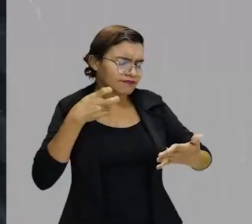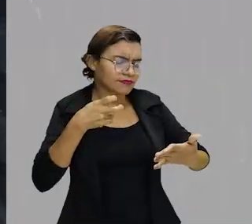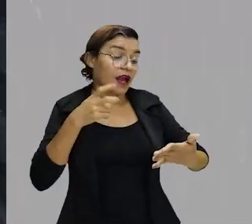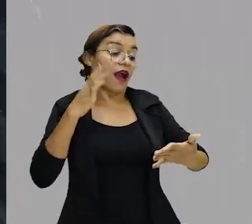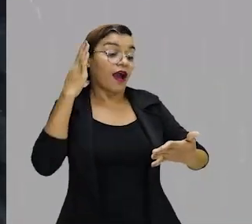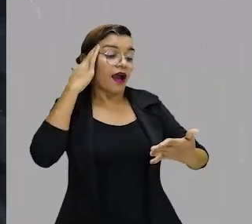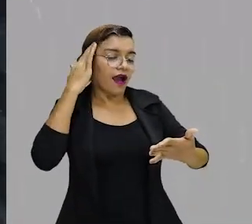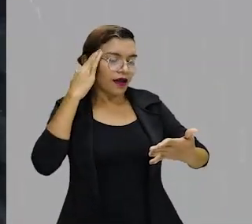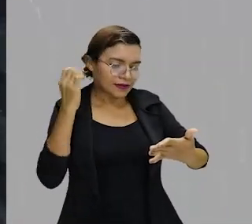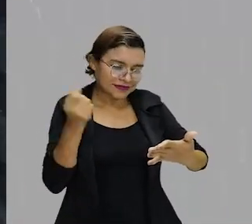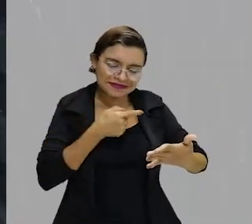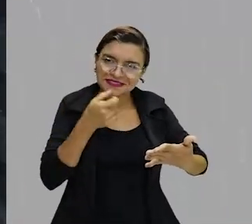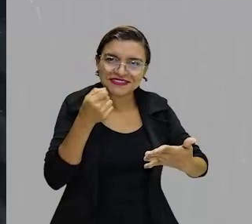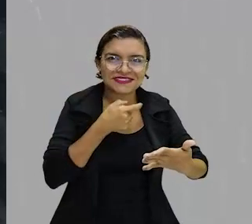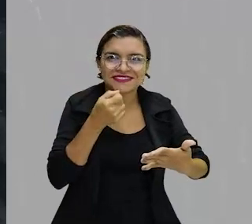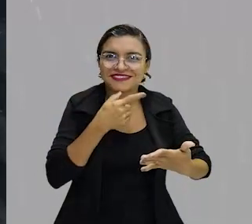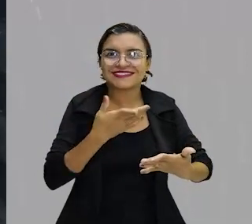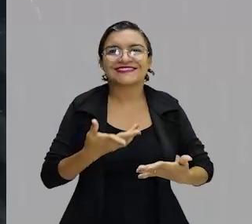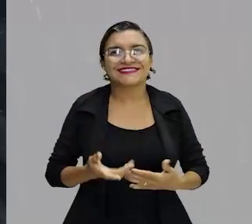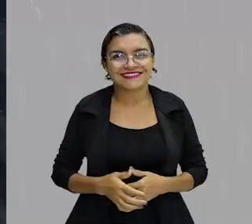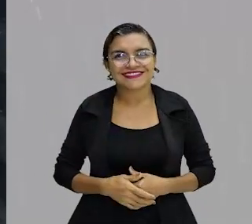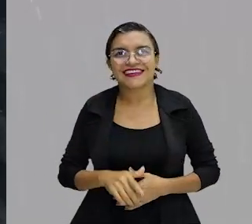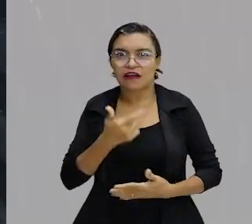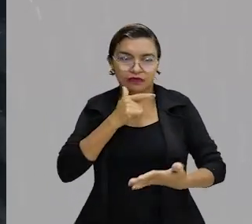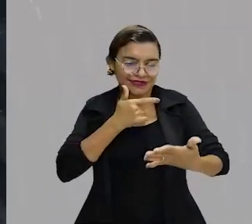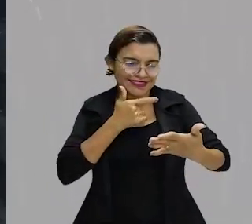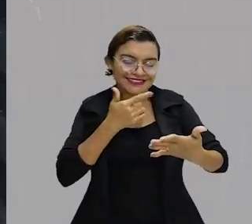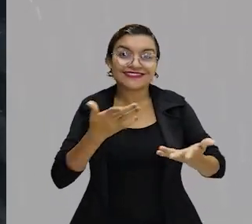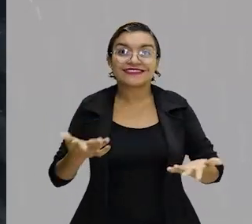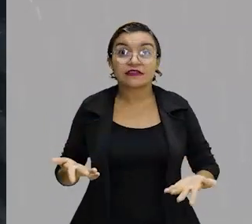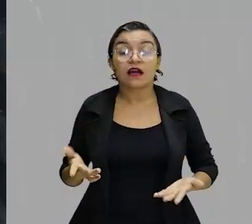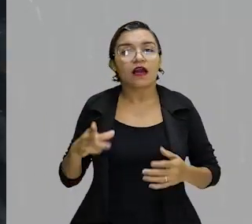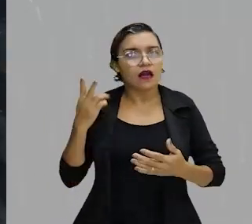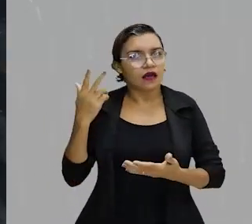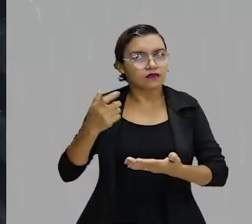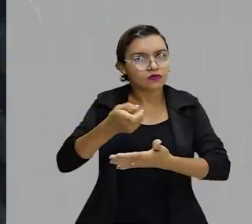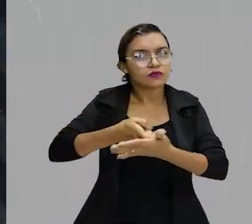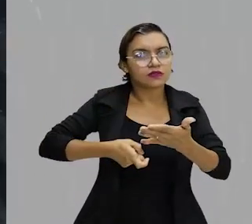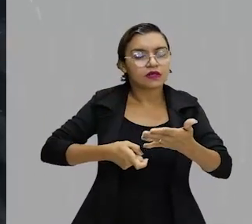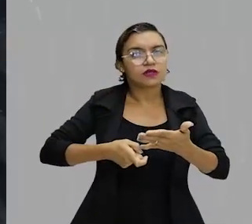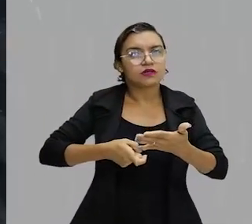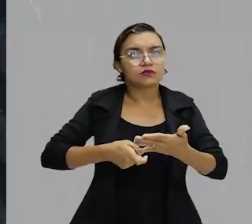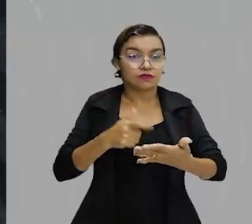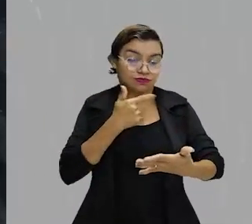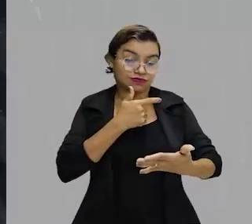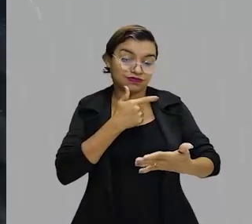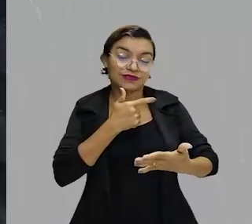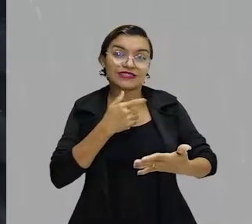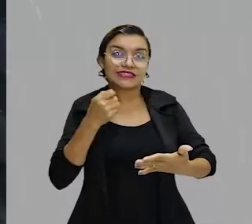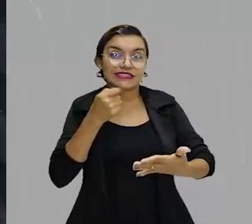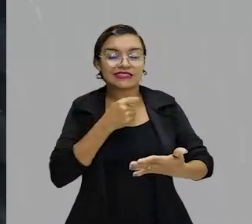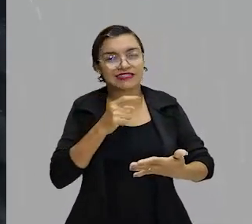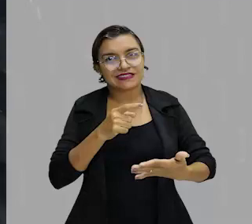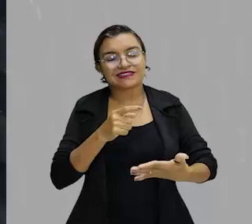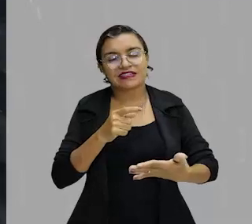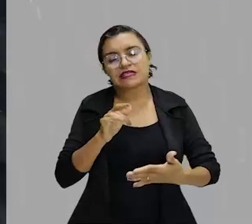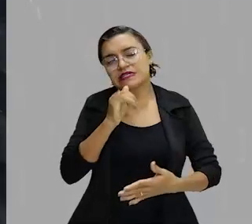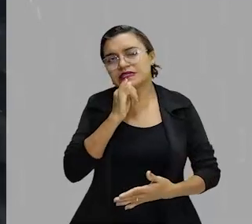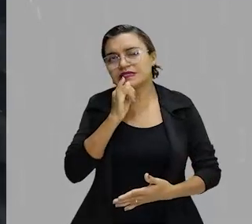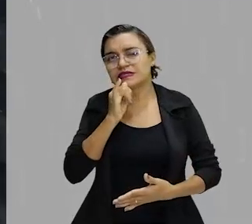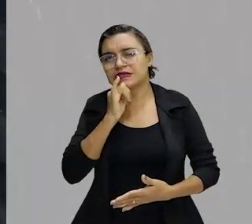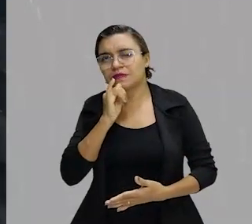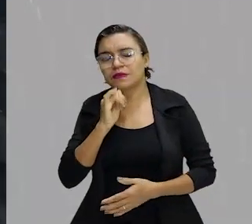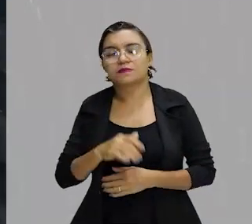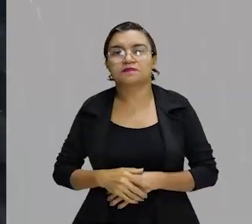comédias normalmente apresentam um final feliz. É muito comum você ver um texto cômico terminar sempre em casamento. Quando você